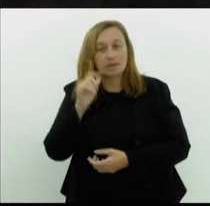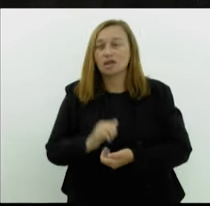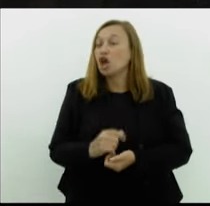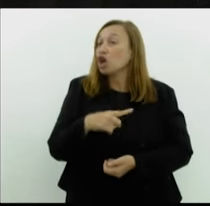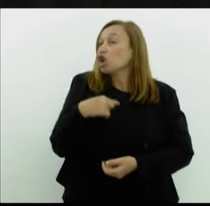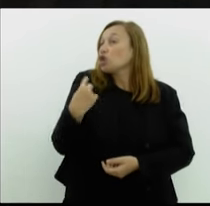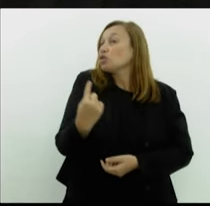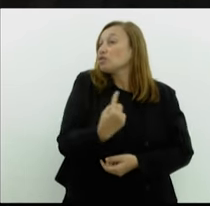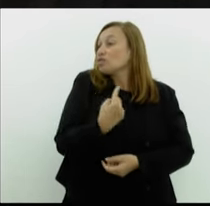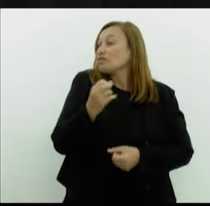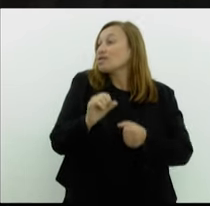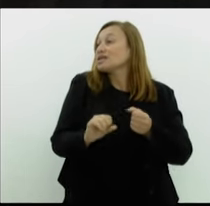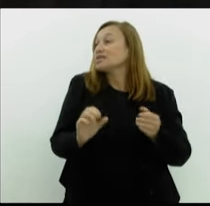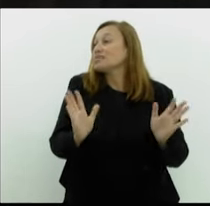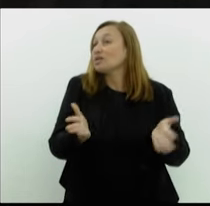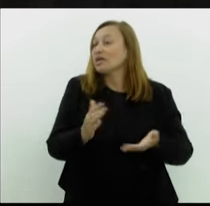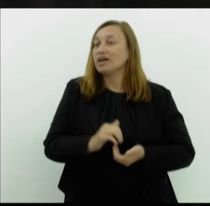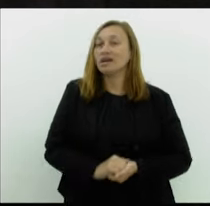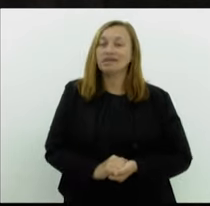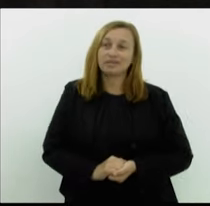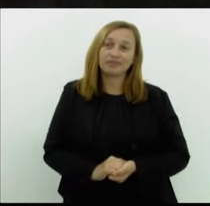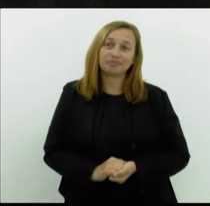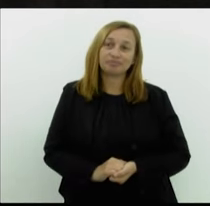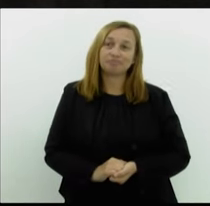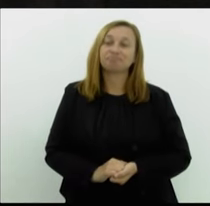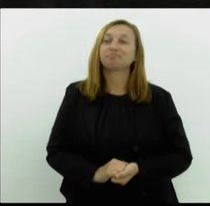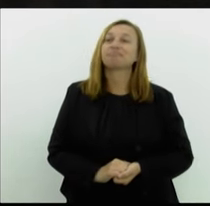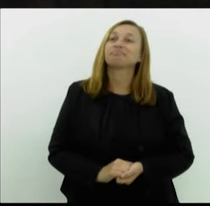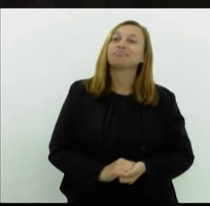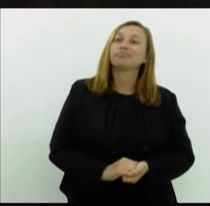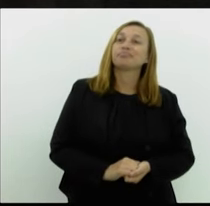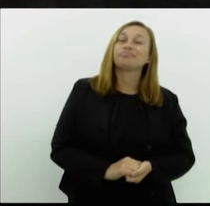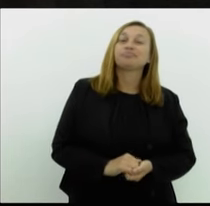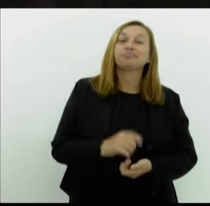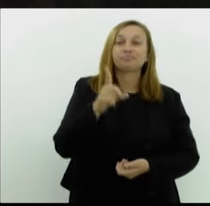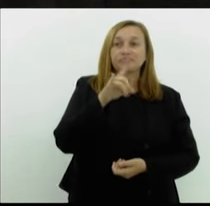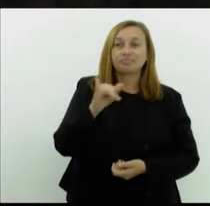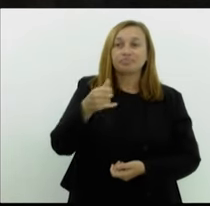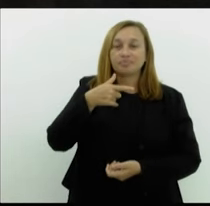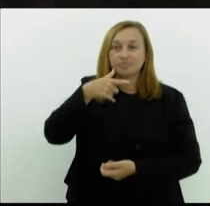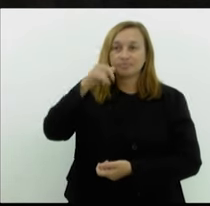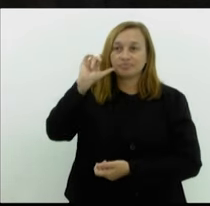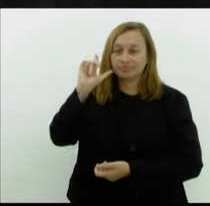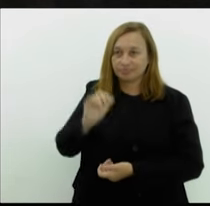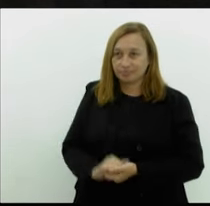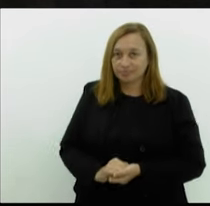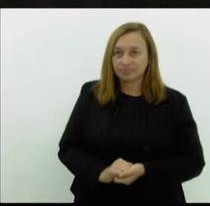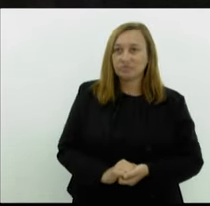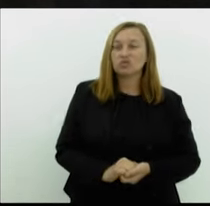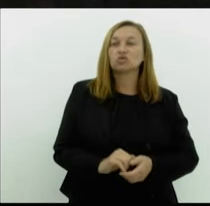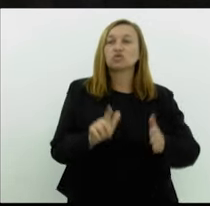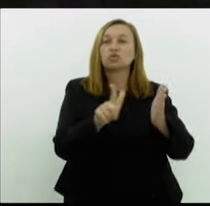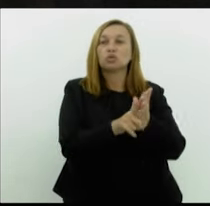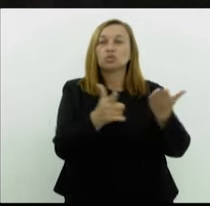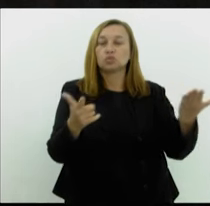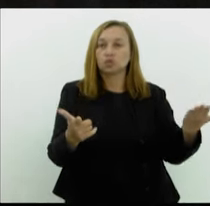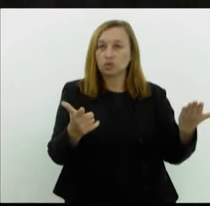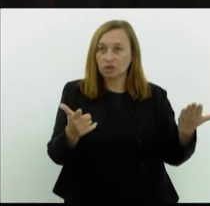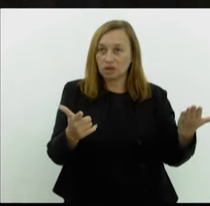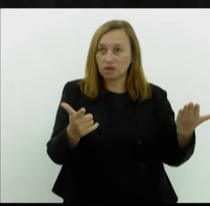a façamos. Desde o dia de ontem, que os jornais